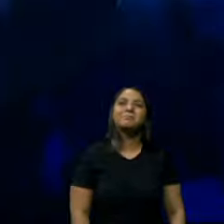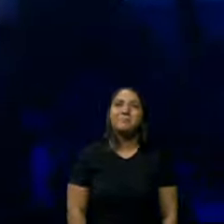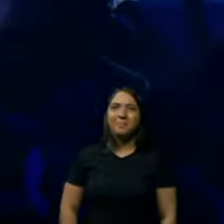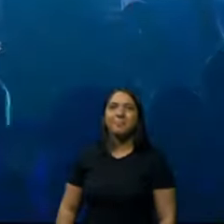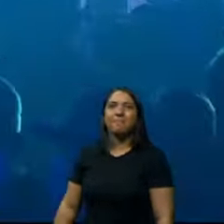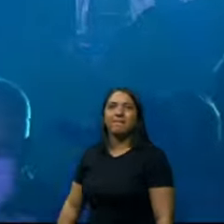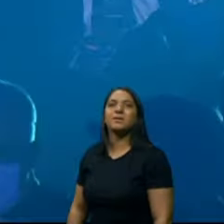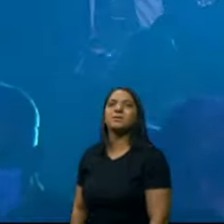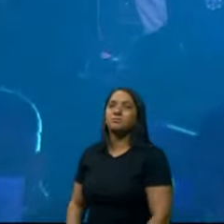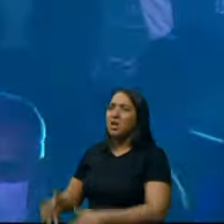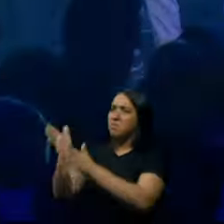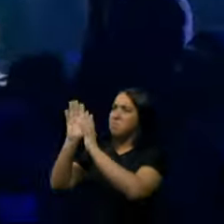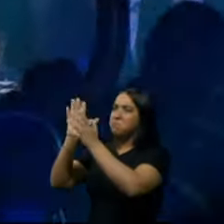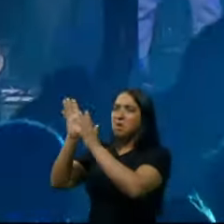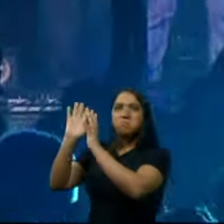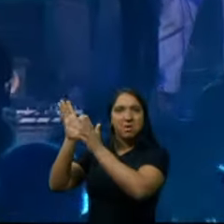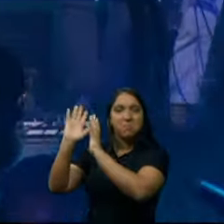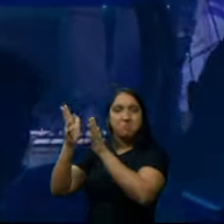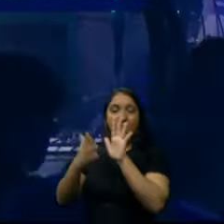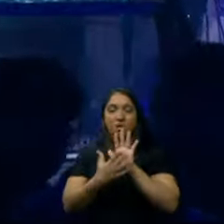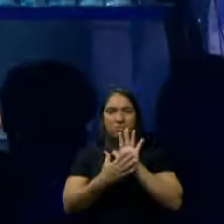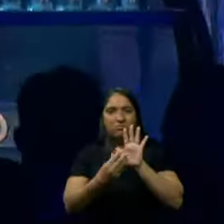favor tá